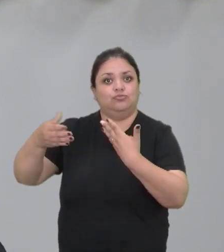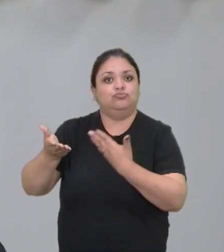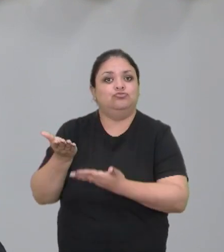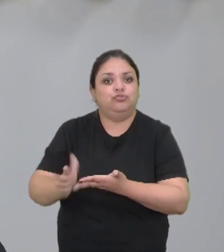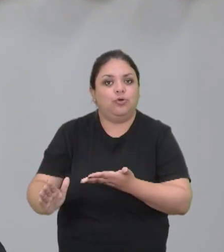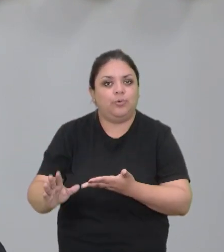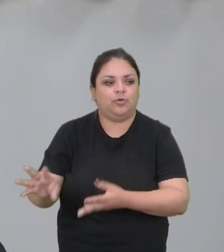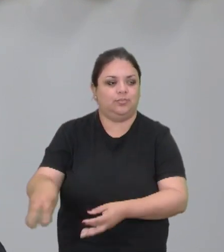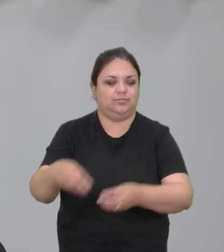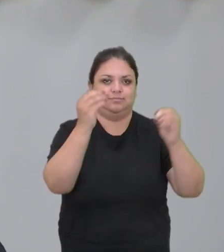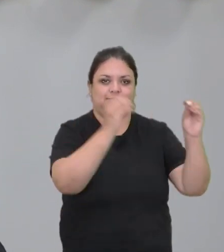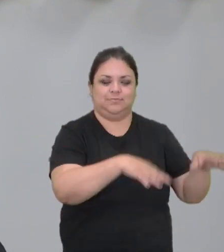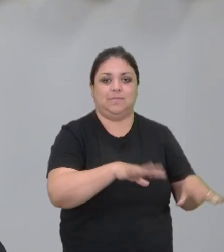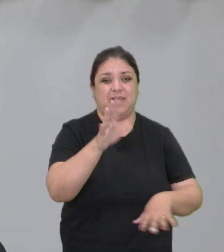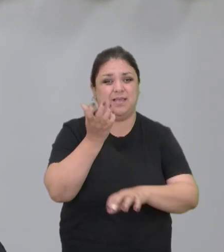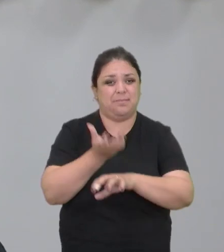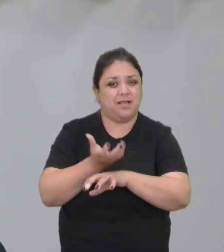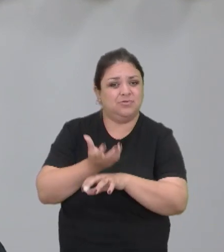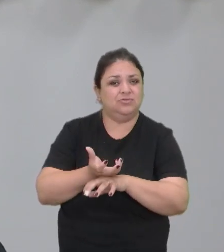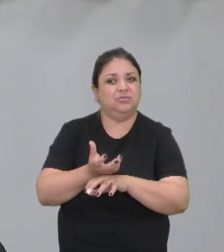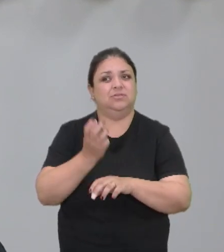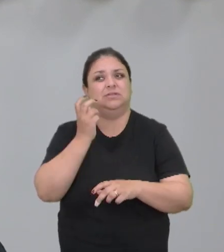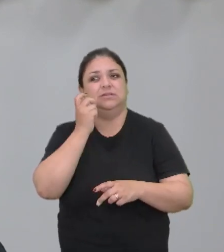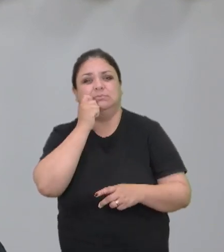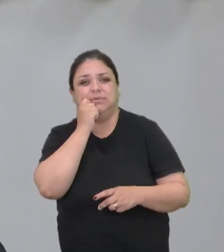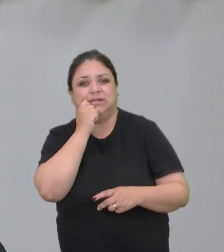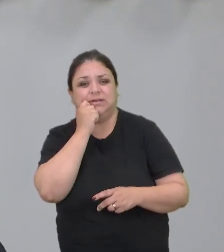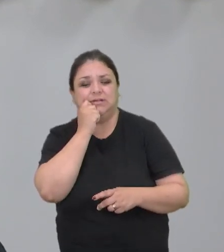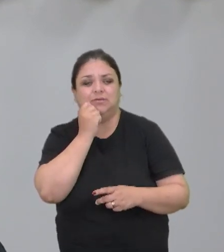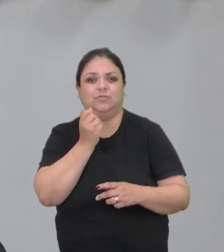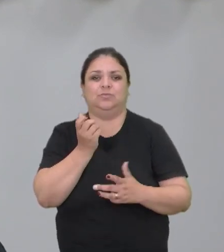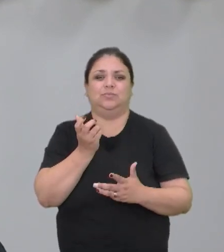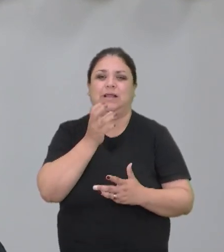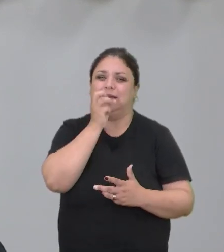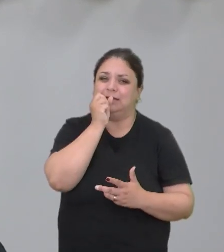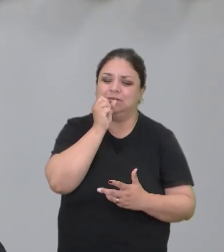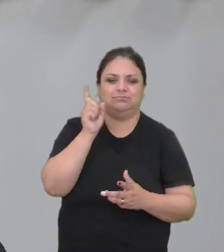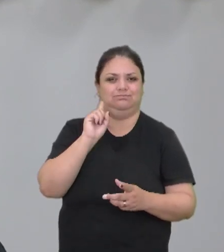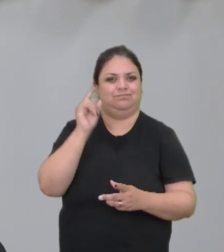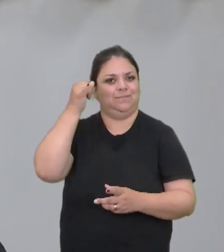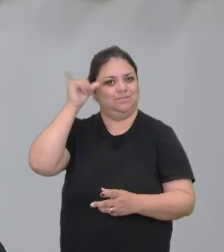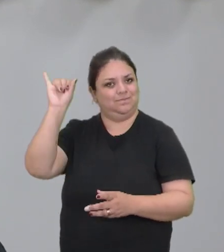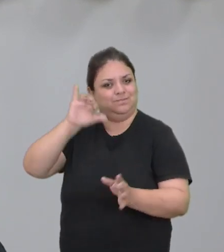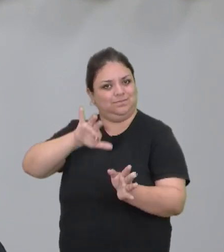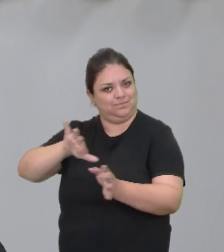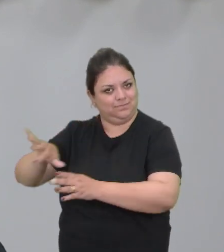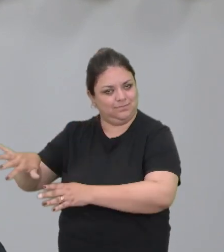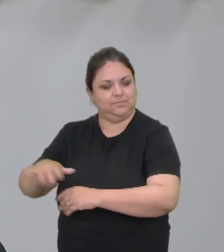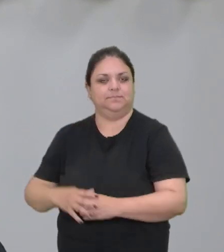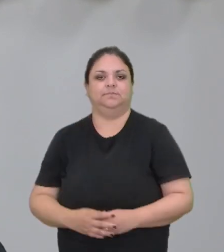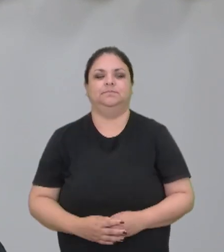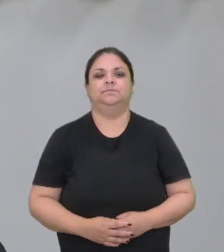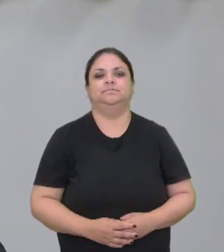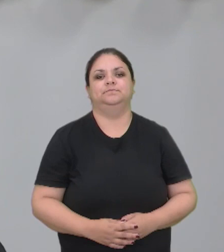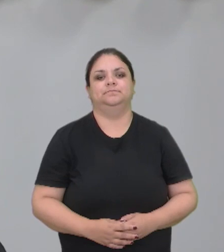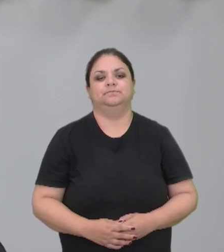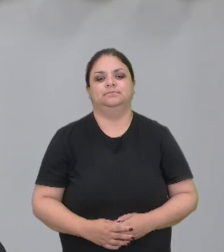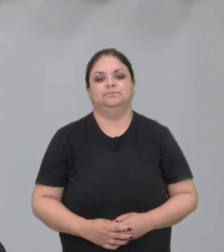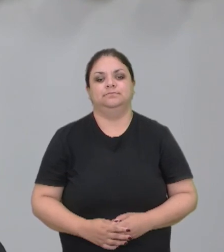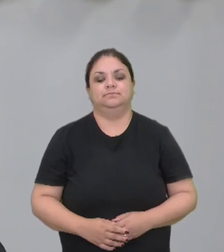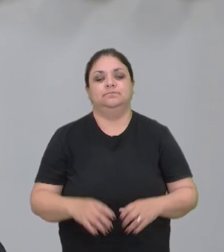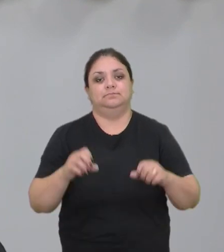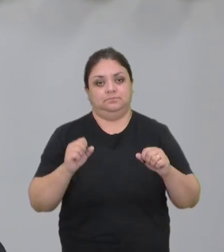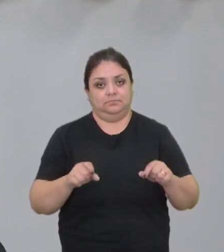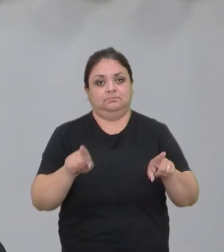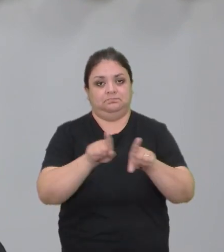cítricos como abacaxi, limão e colocar também, por exemplo, né, você pode